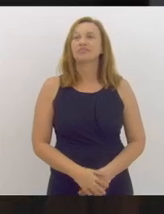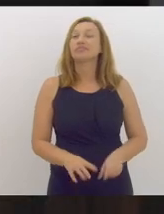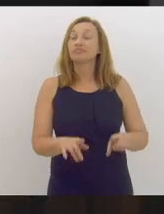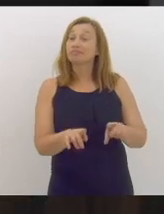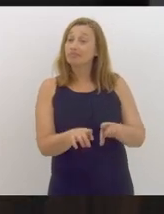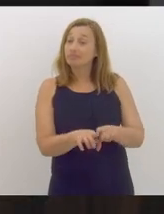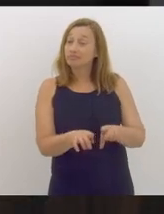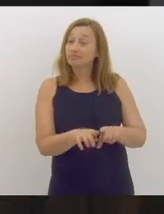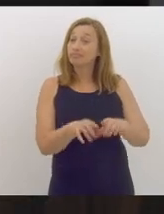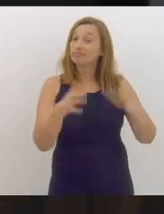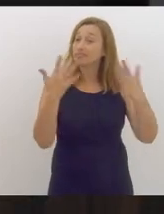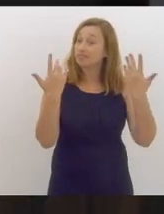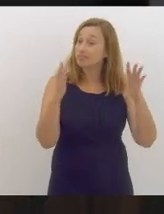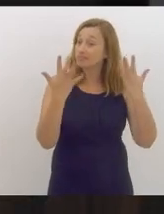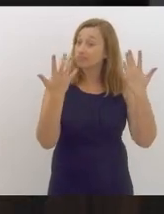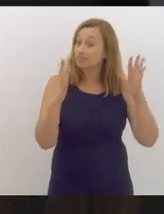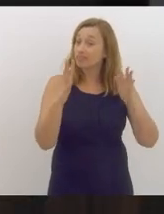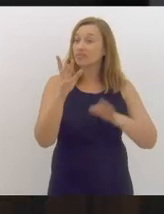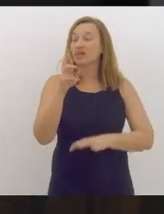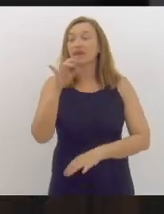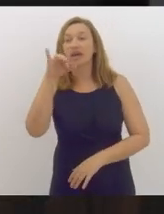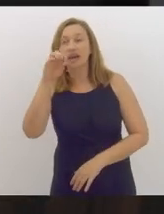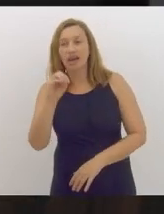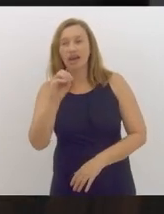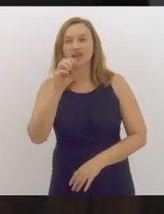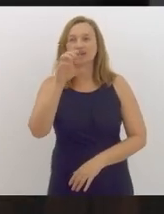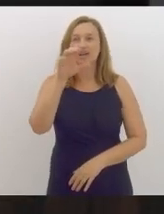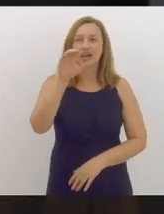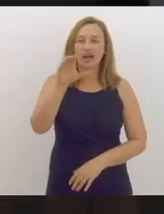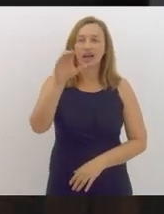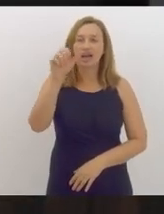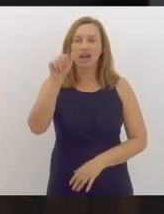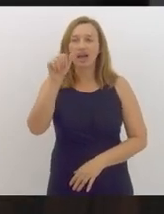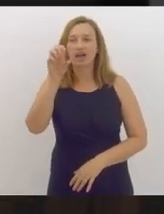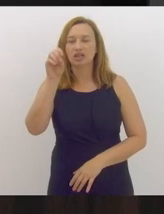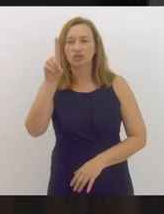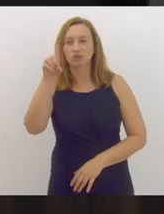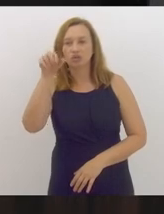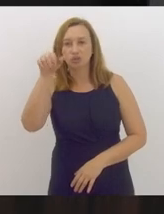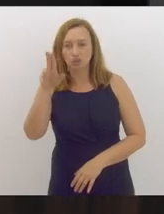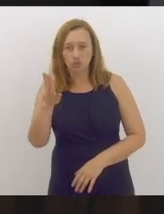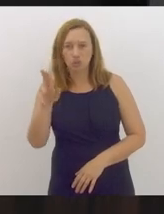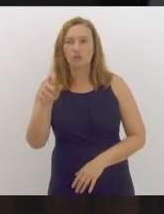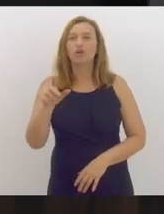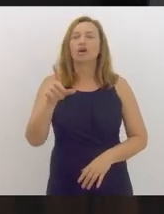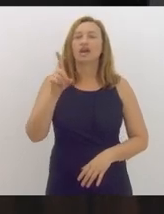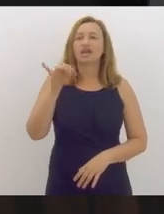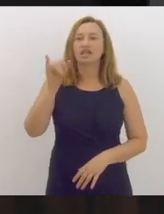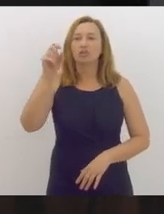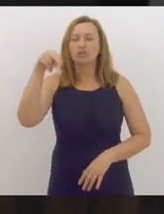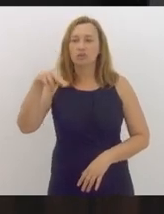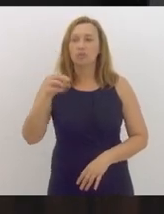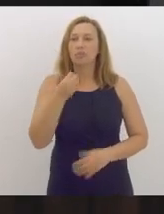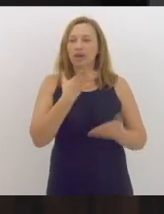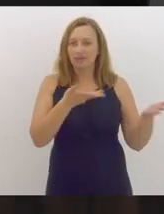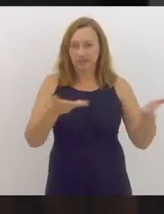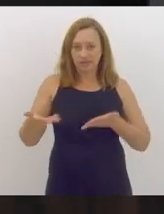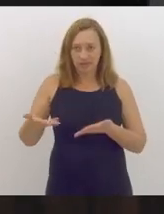Saudar o Ricardo, o Cadu, o Edilson. Sejam bem-vindos aqui.